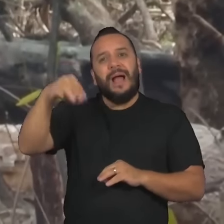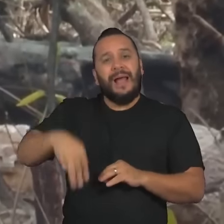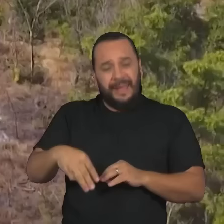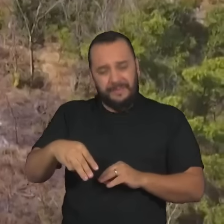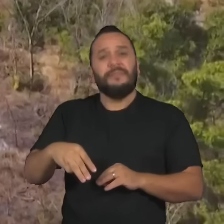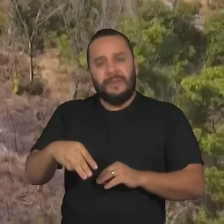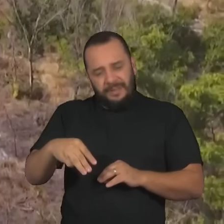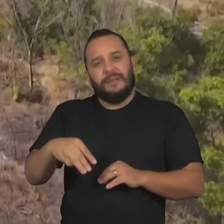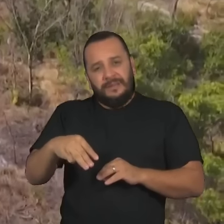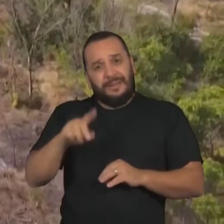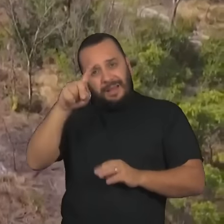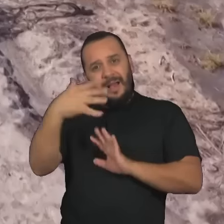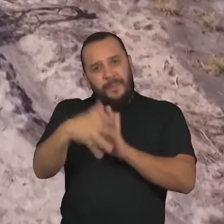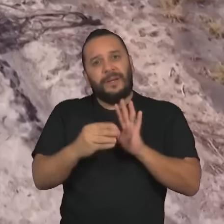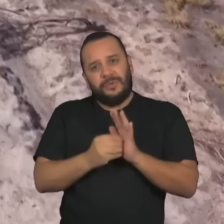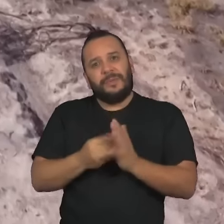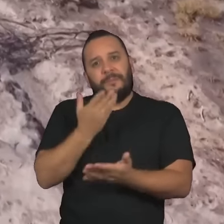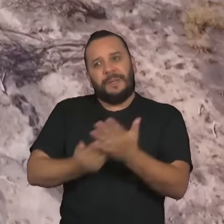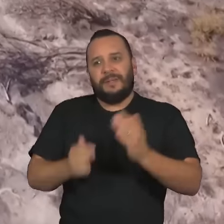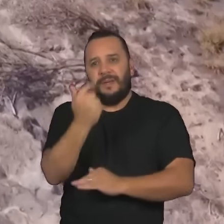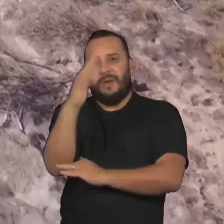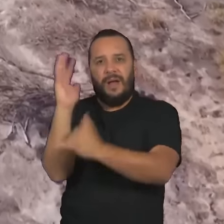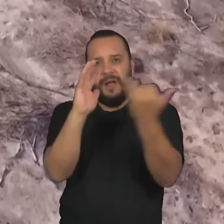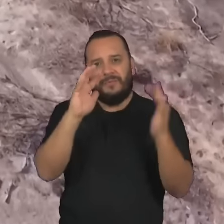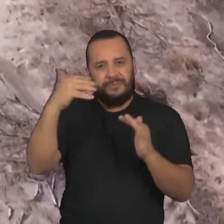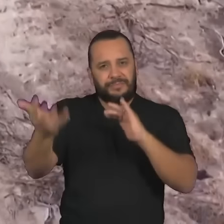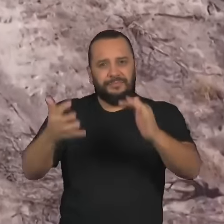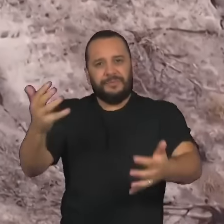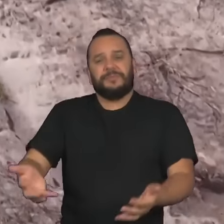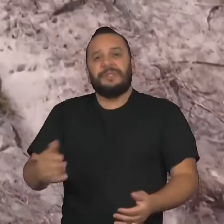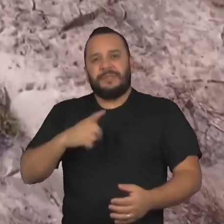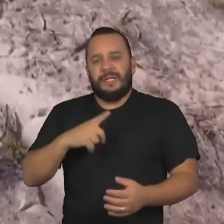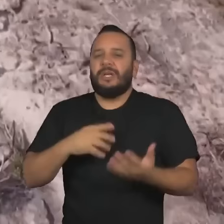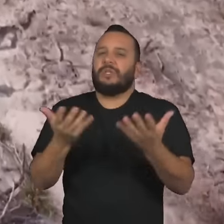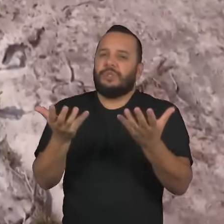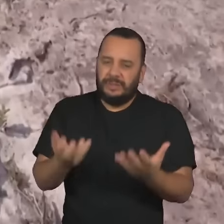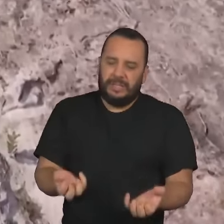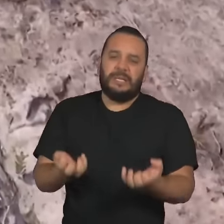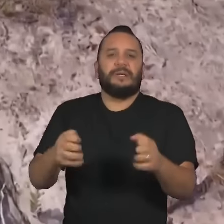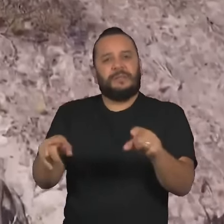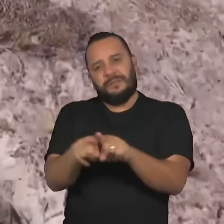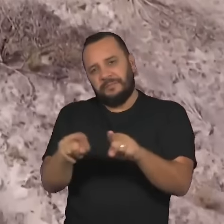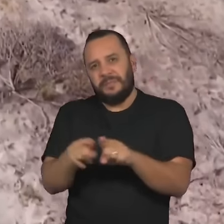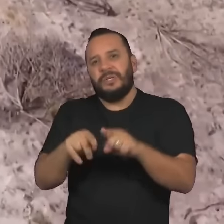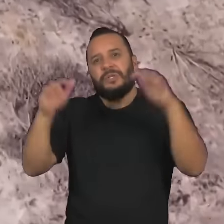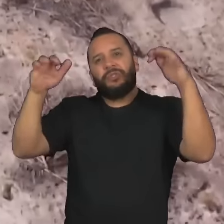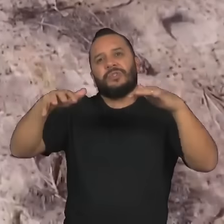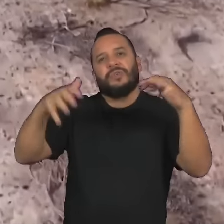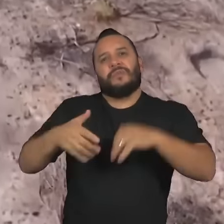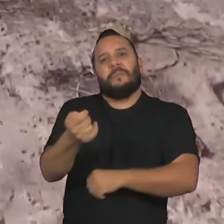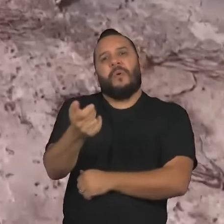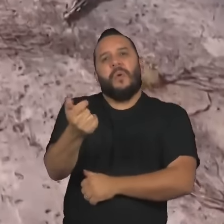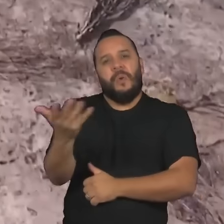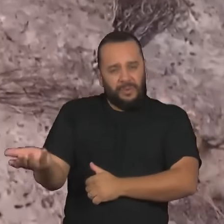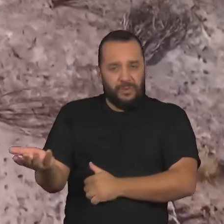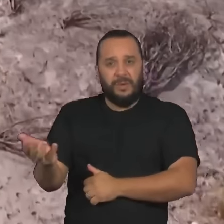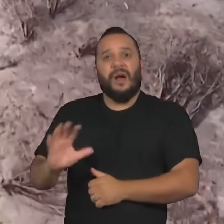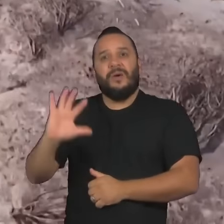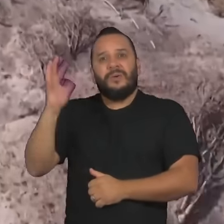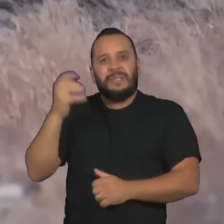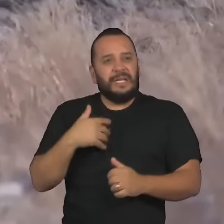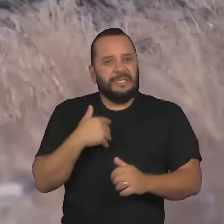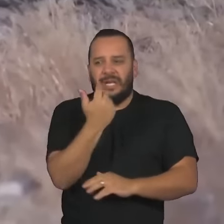uma intensificação da seca, menos chuva, mais temperatura, que vai deixar a vegetação mais